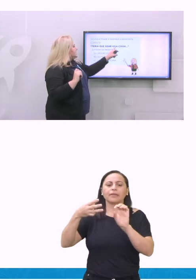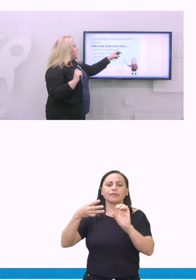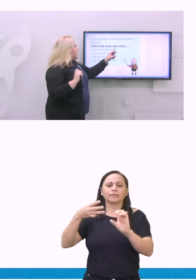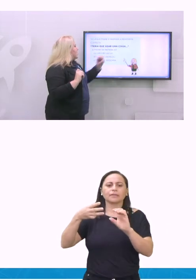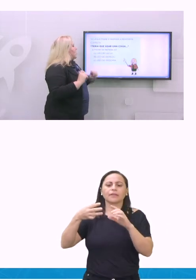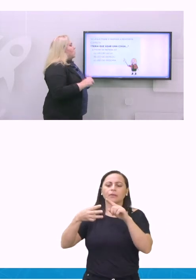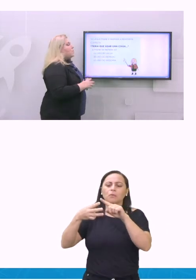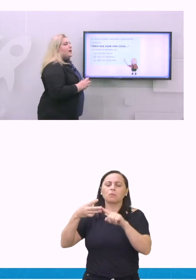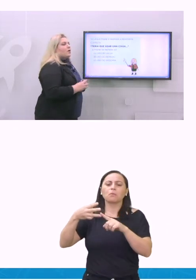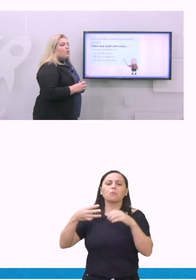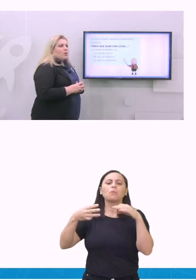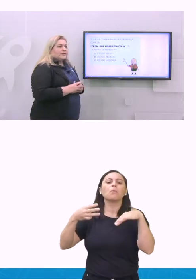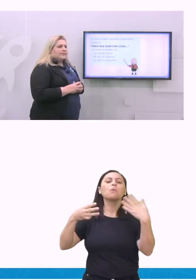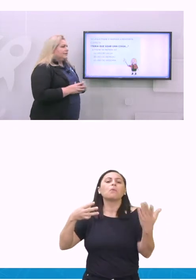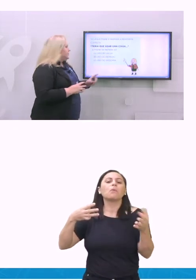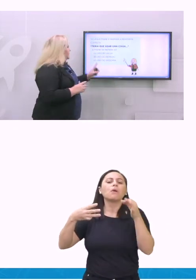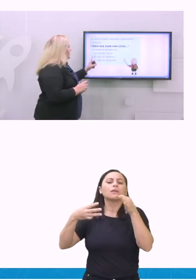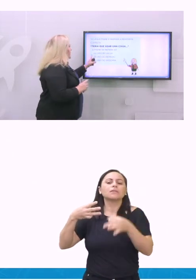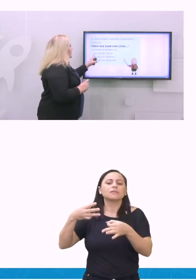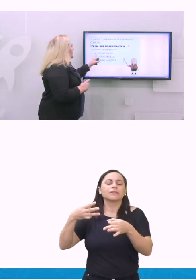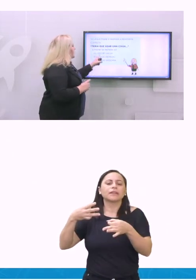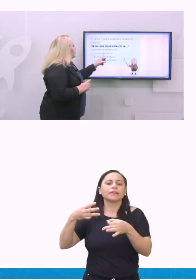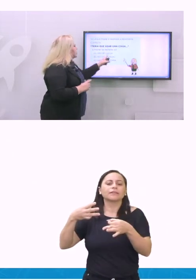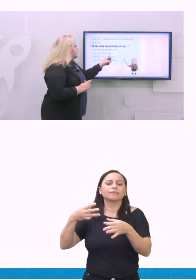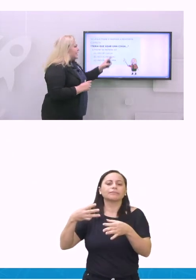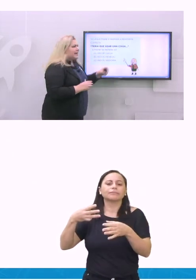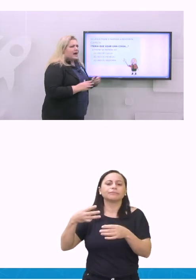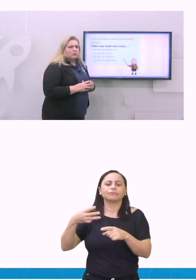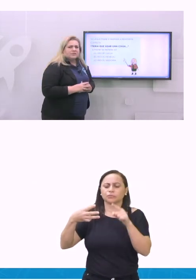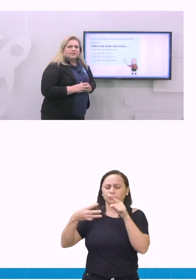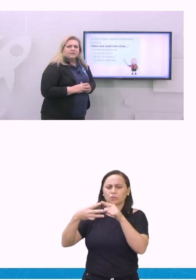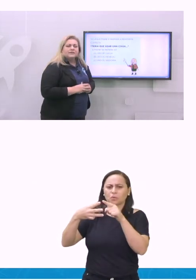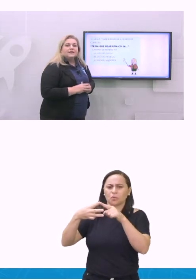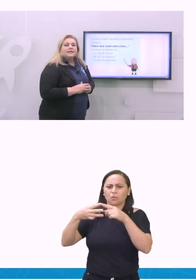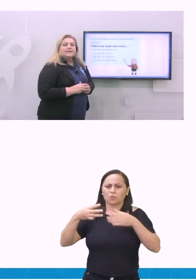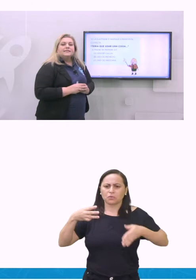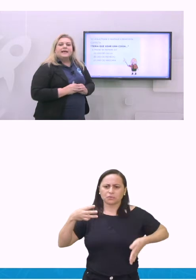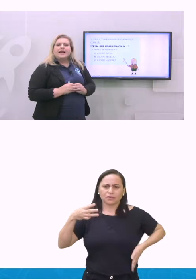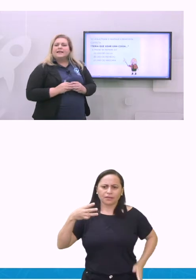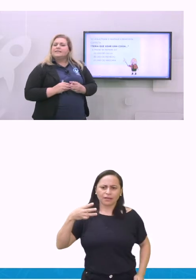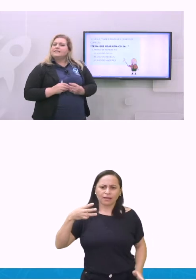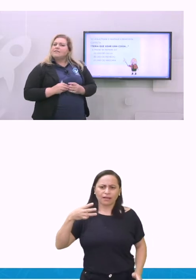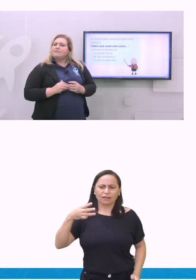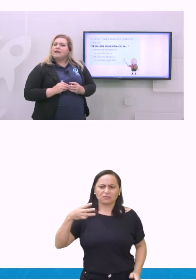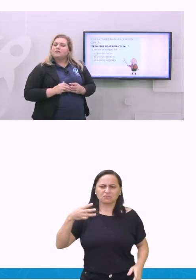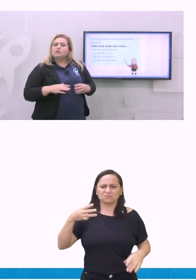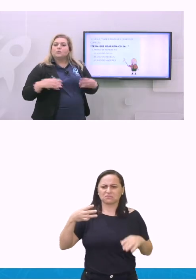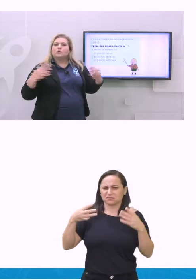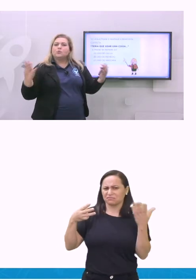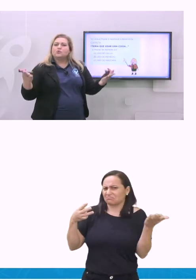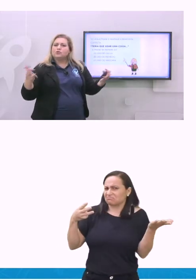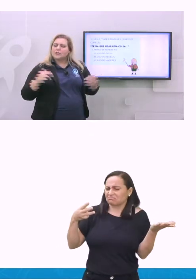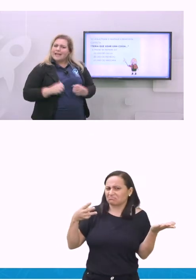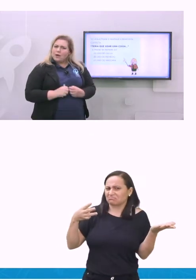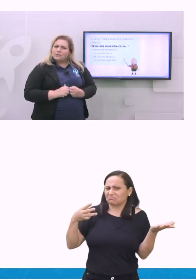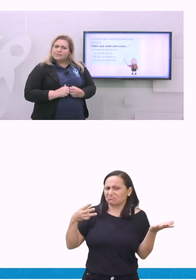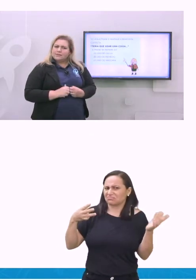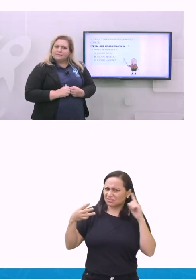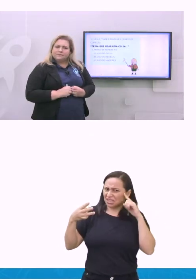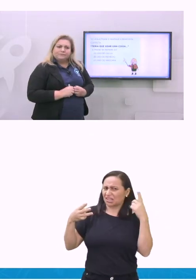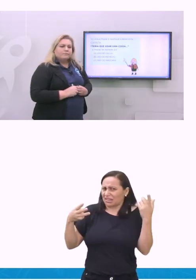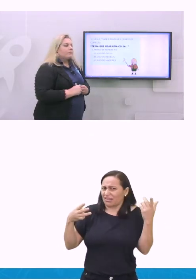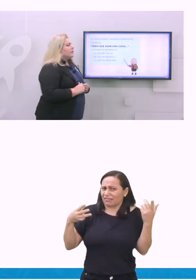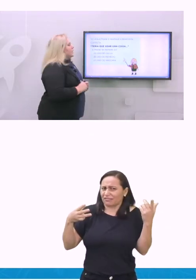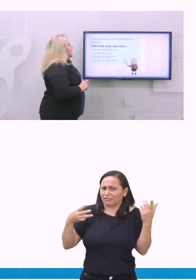que usar uma coisa, que era o uso da calça? Será que ele estava falando sobre o uso de